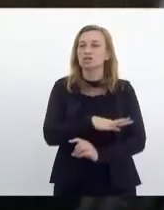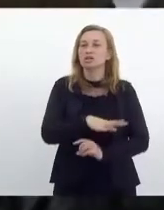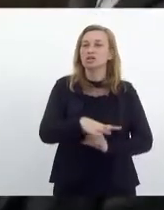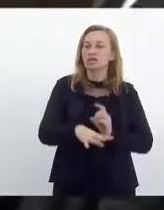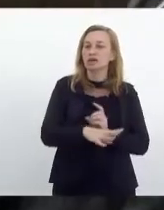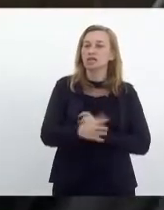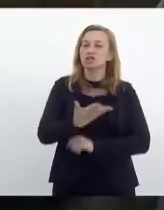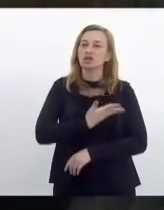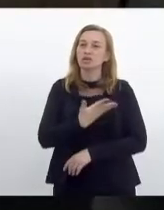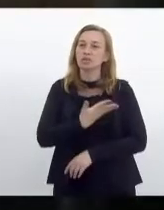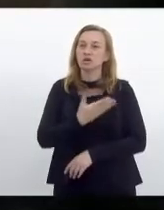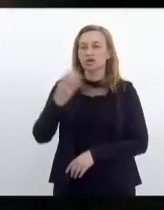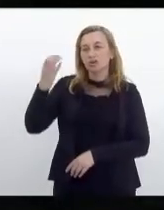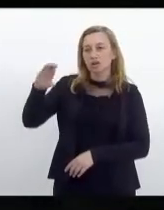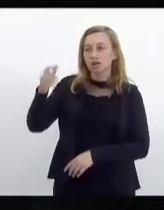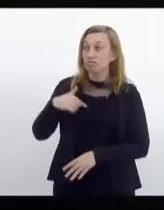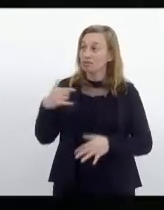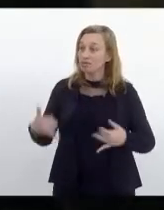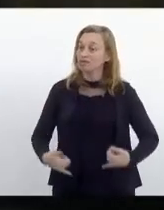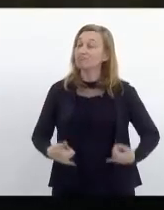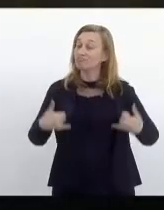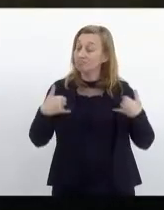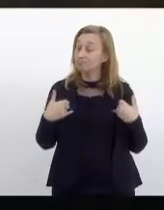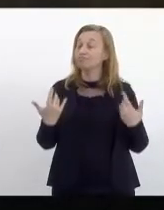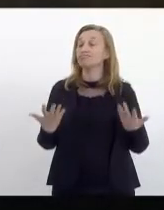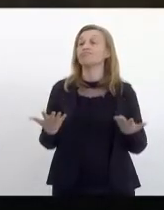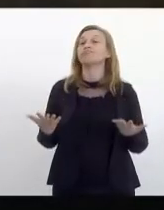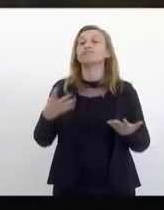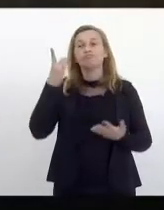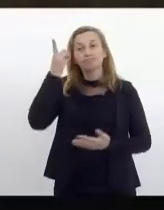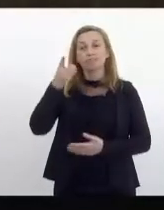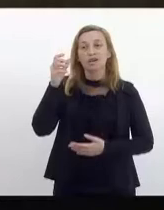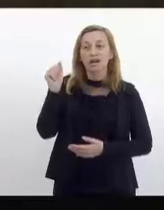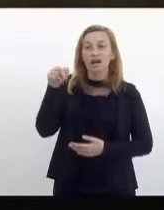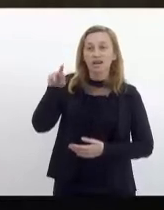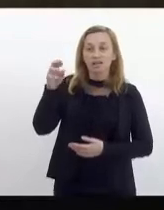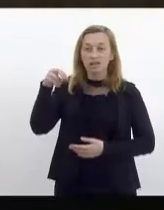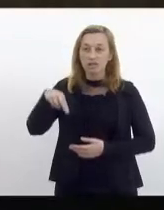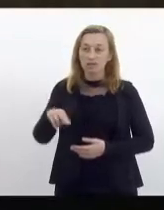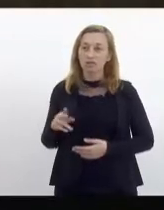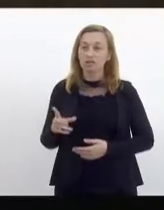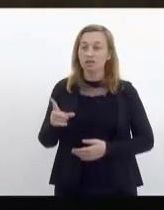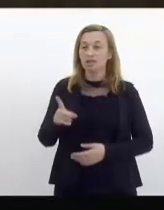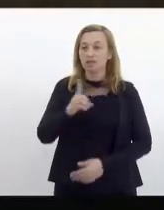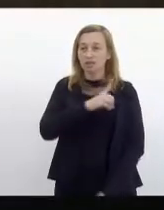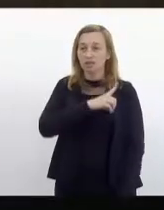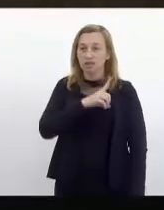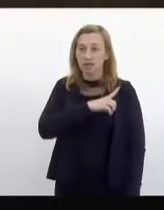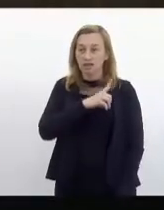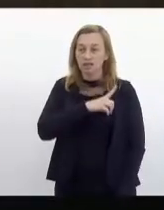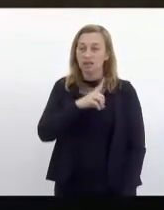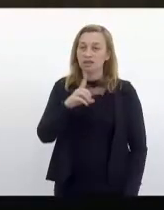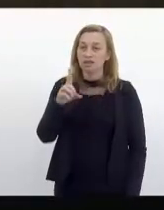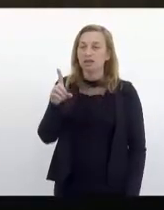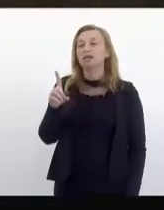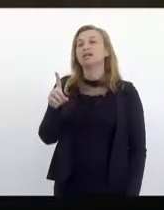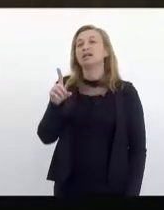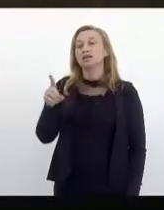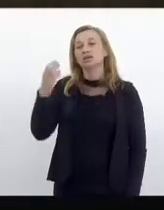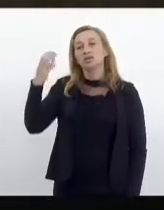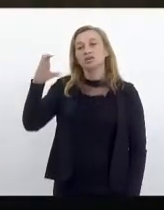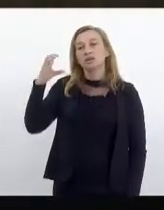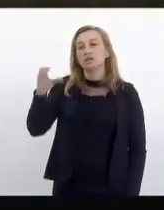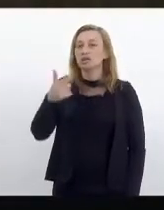de Copacabana. Eu tive a felicidade, deputado Anderson Moraes, de ser delegada titular da Delegacia de Copacabana